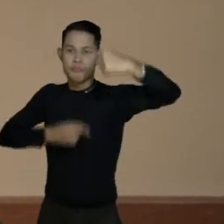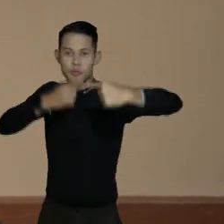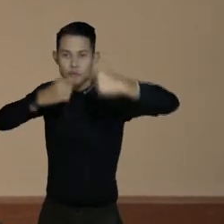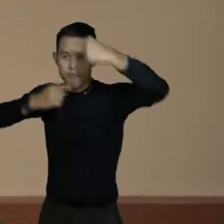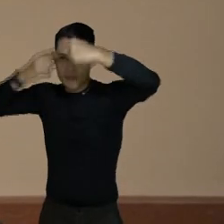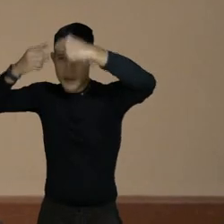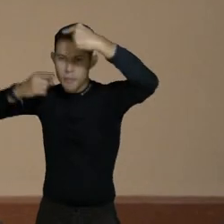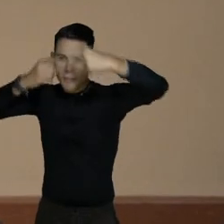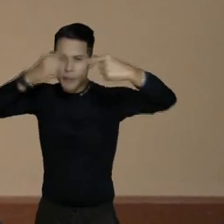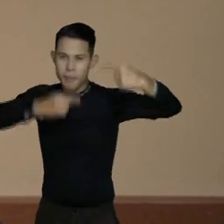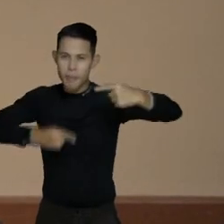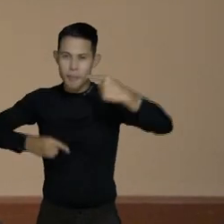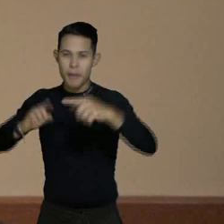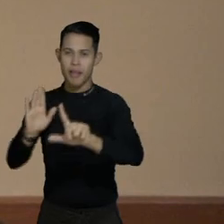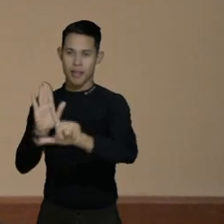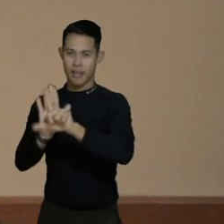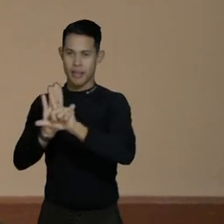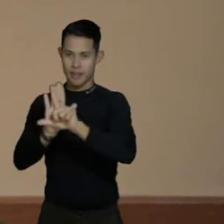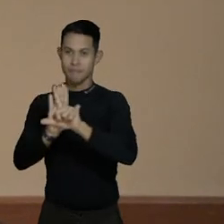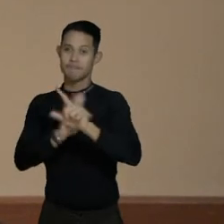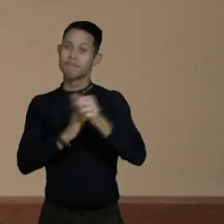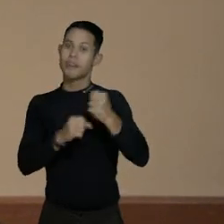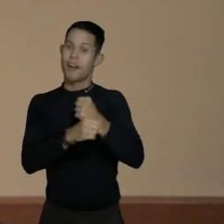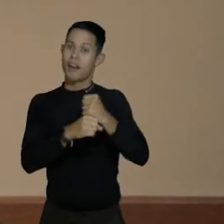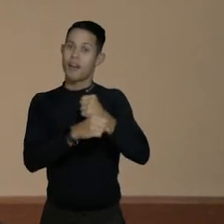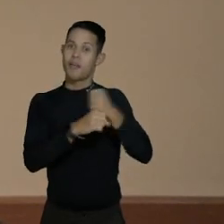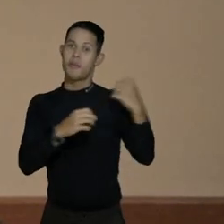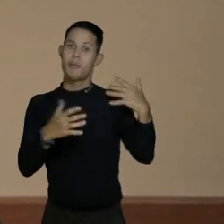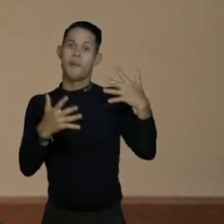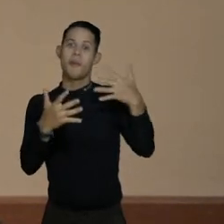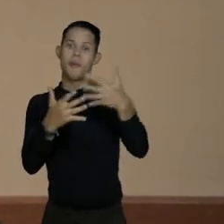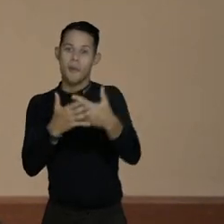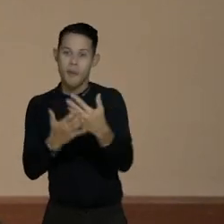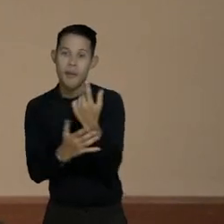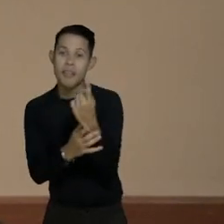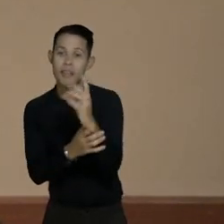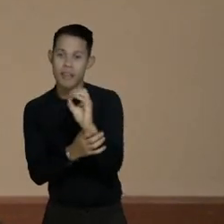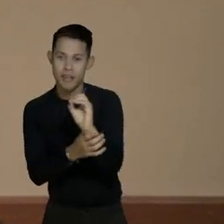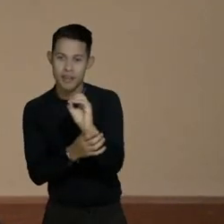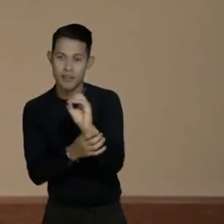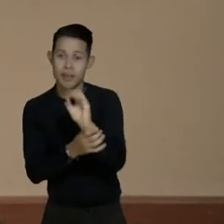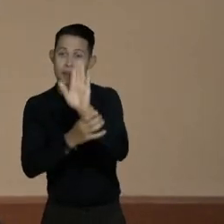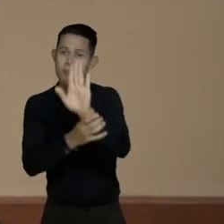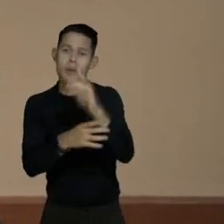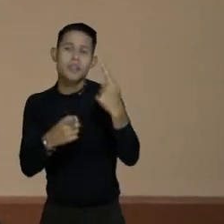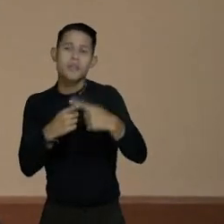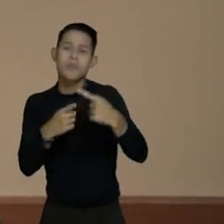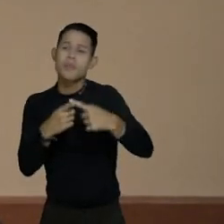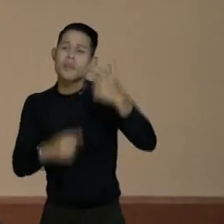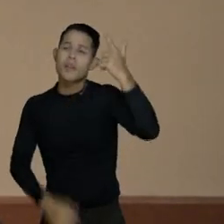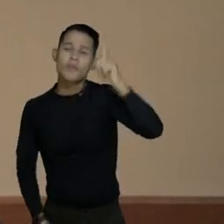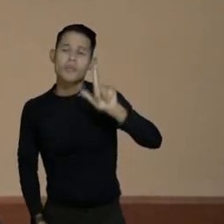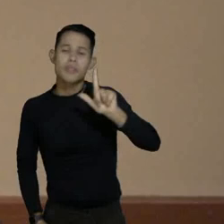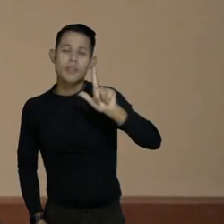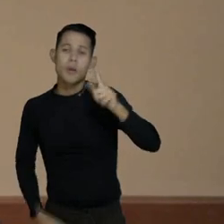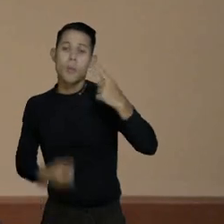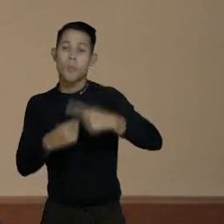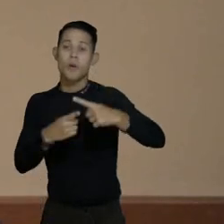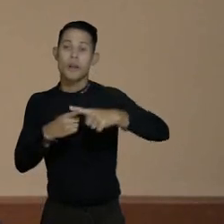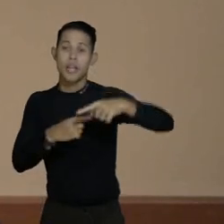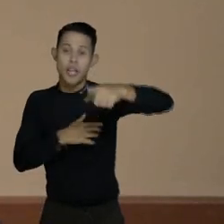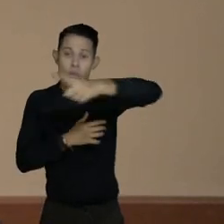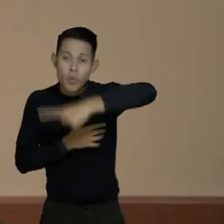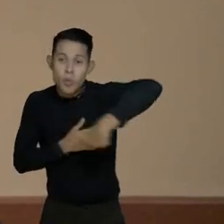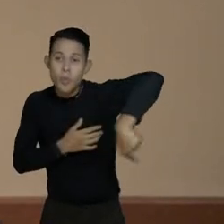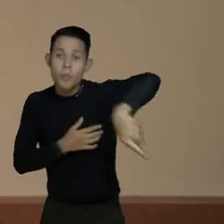anos levou e sabe por que ela conseguimos por causa da força das Mães de dislexia